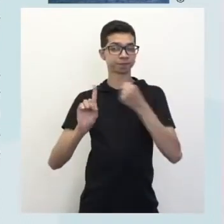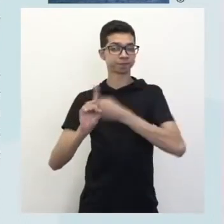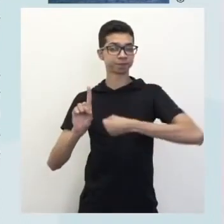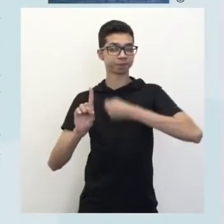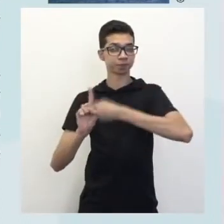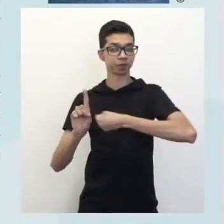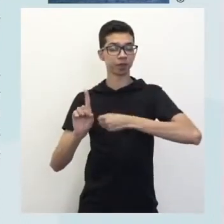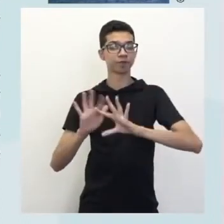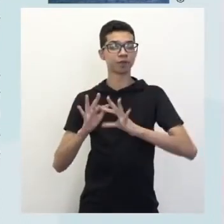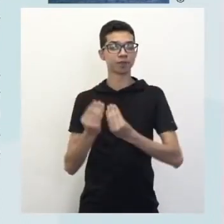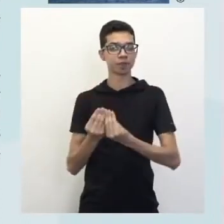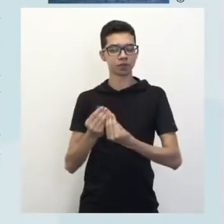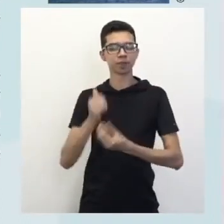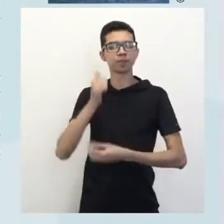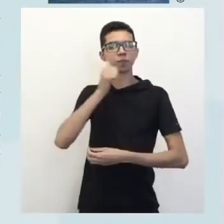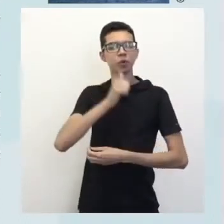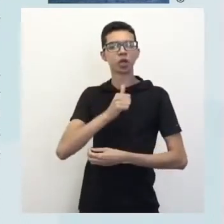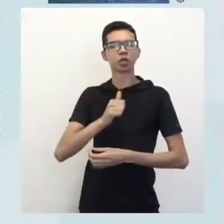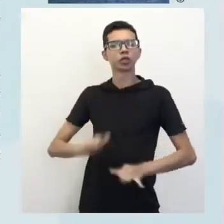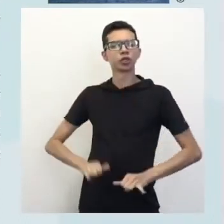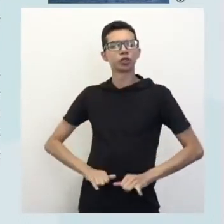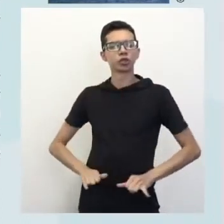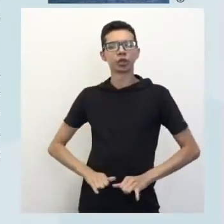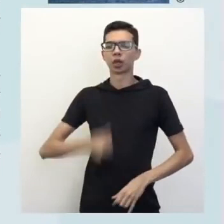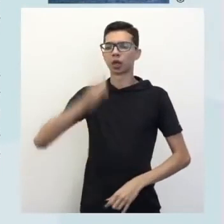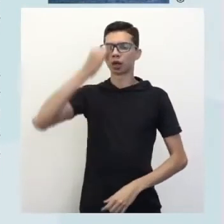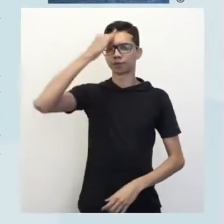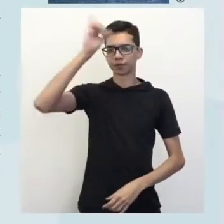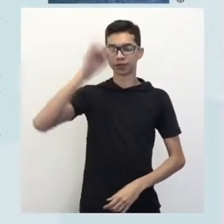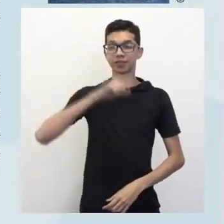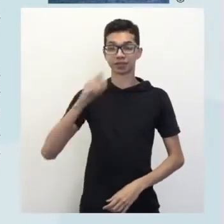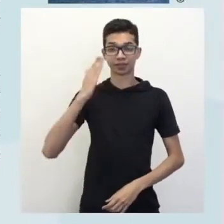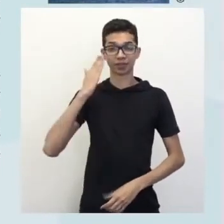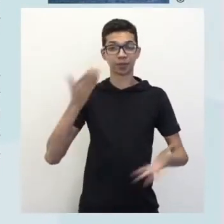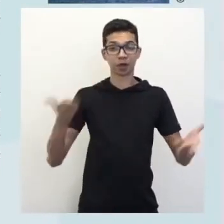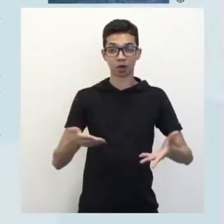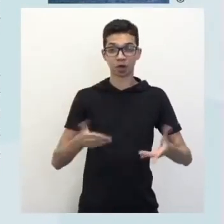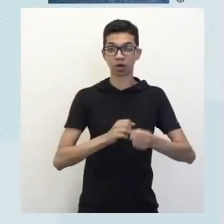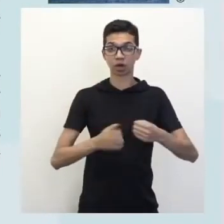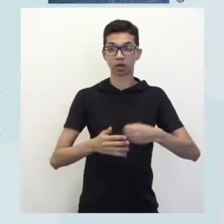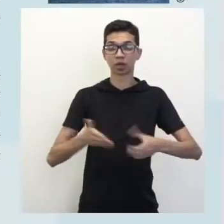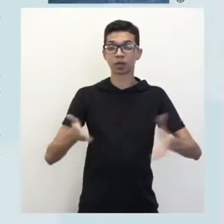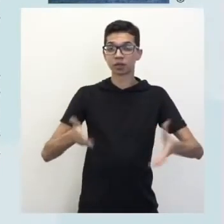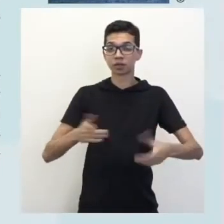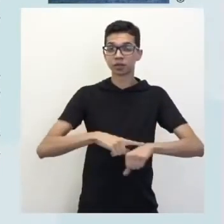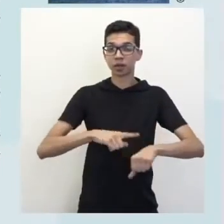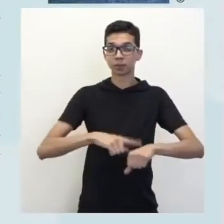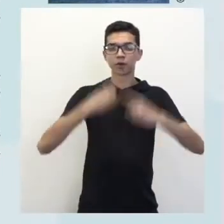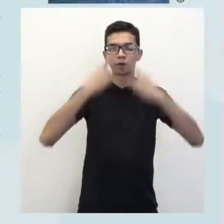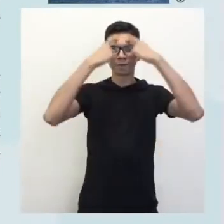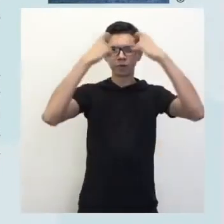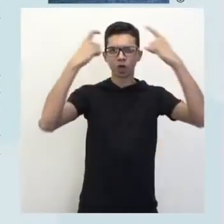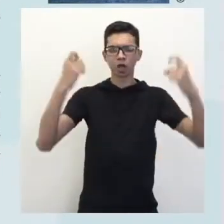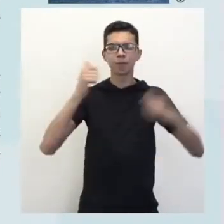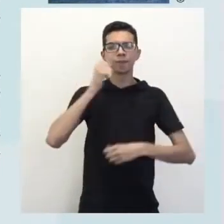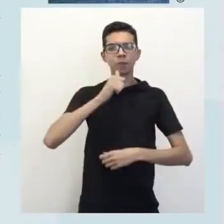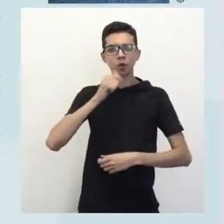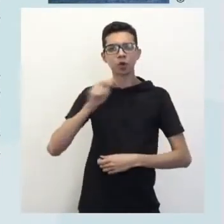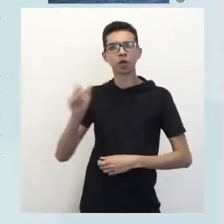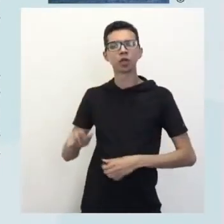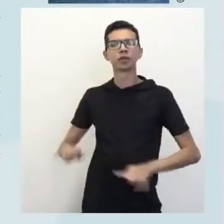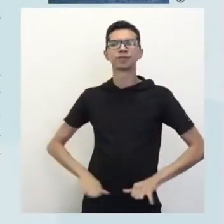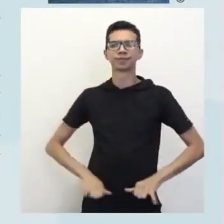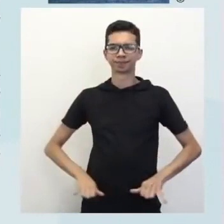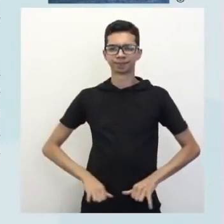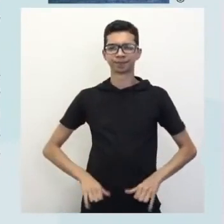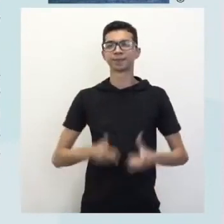E a gente sabe que os números têm indicado, gente, que nesse período que nós estamos vivendo, infelizmente, a violência contra a mulher está crescendo e muito.